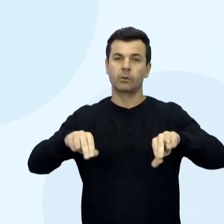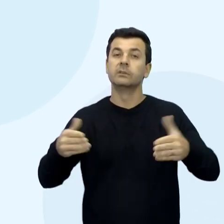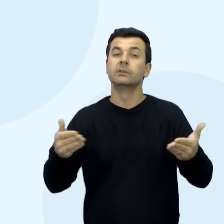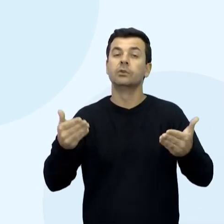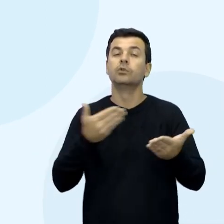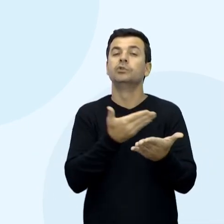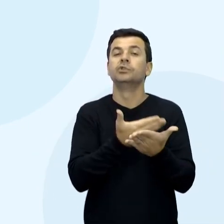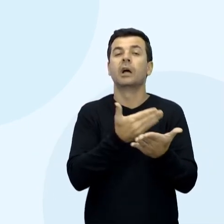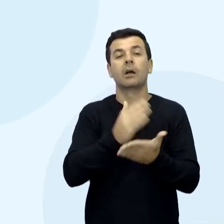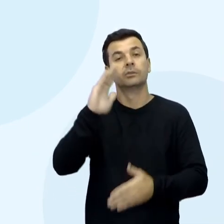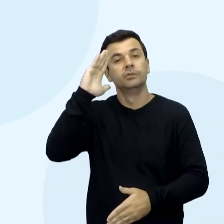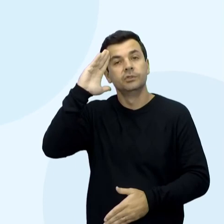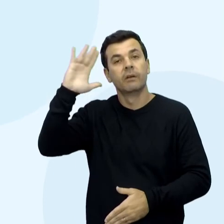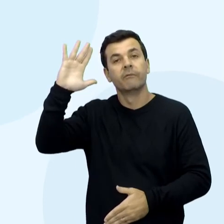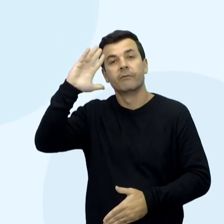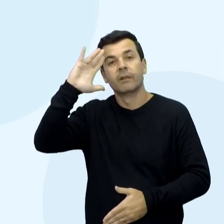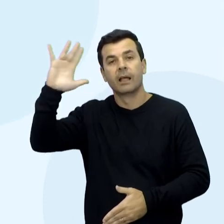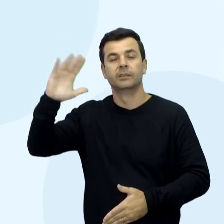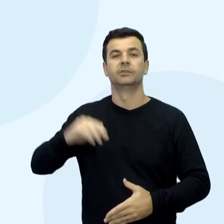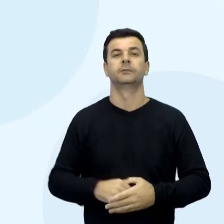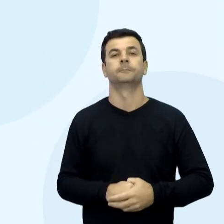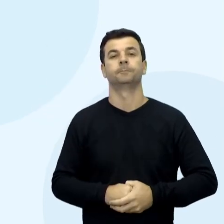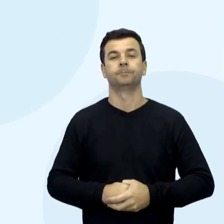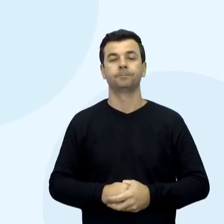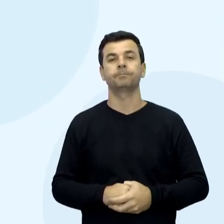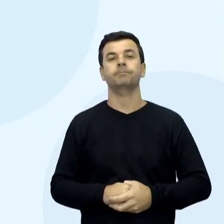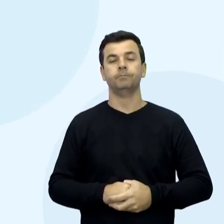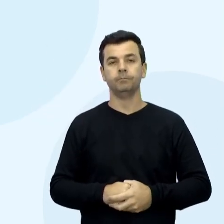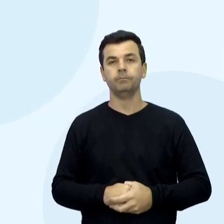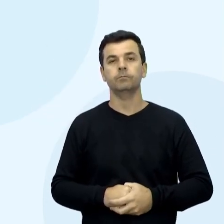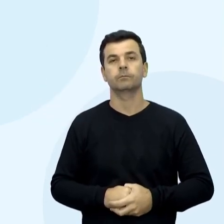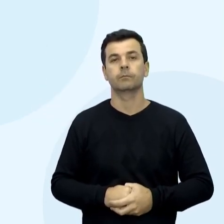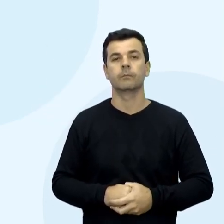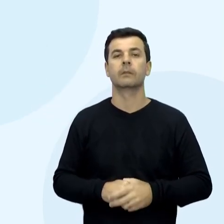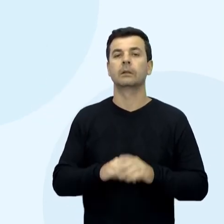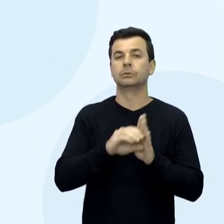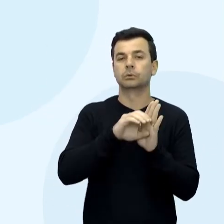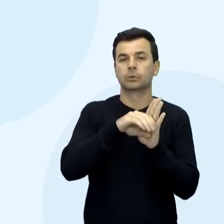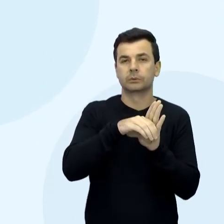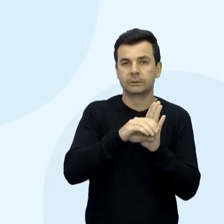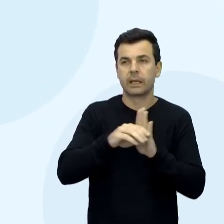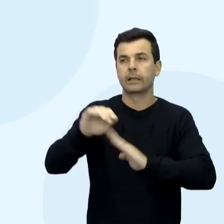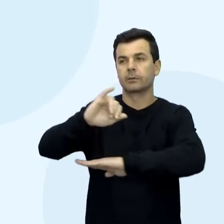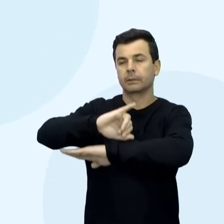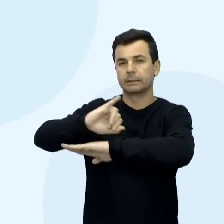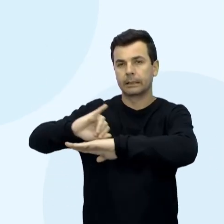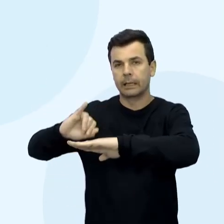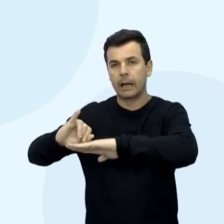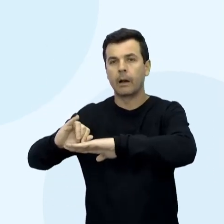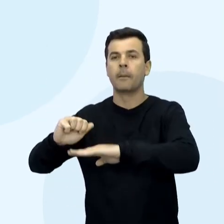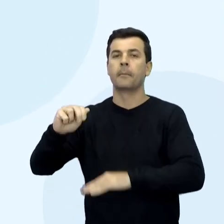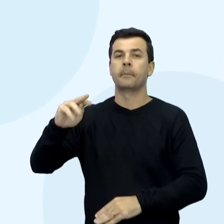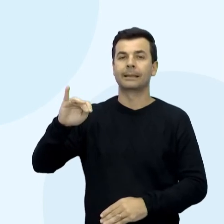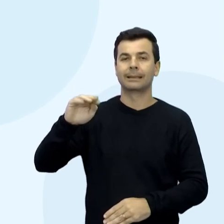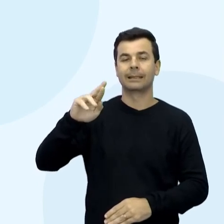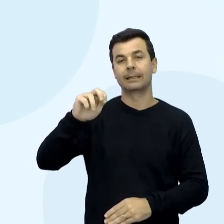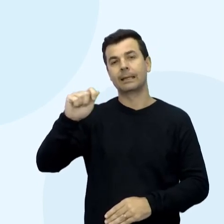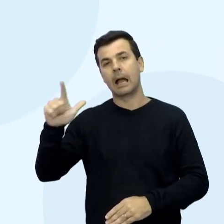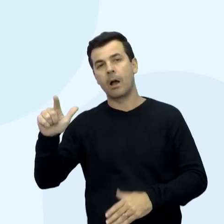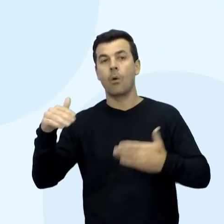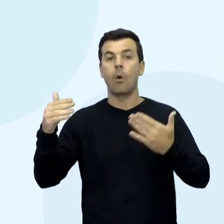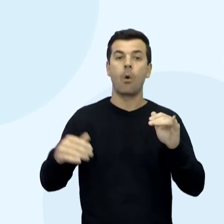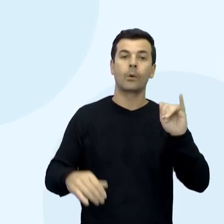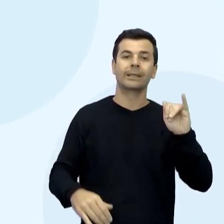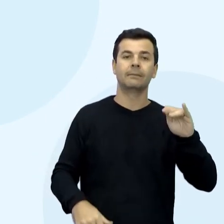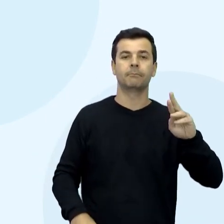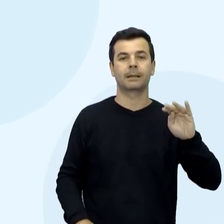hoje. Na aula de hoje, revimos os conceitos sobre o patrimônio material e imaterial. Após isso, vimos